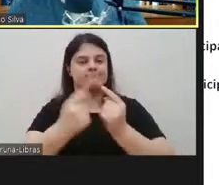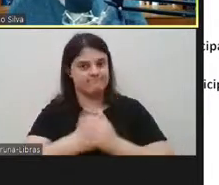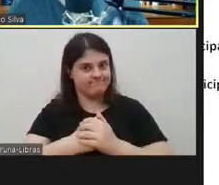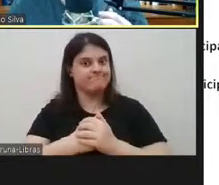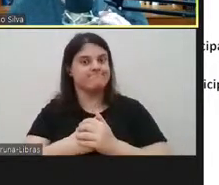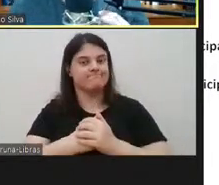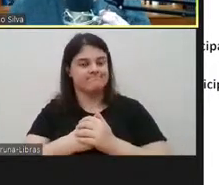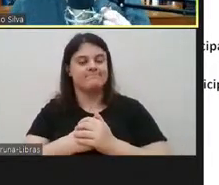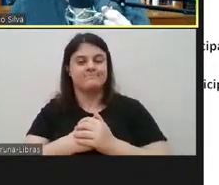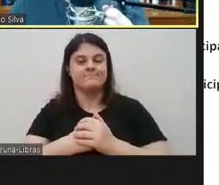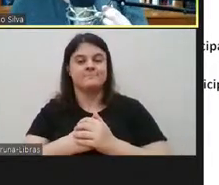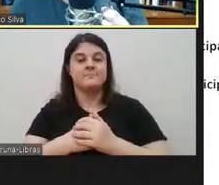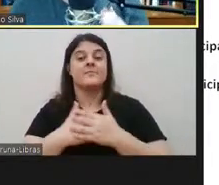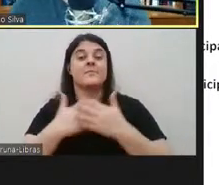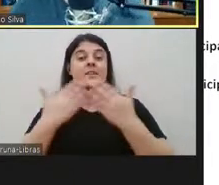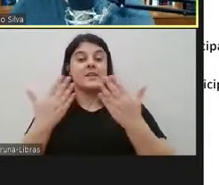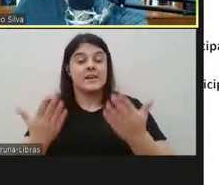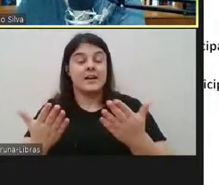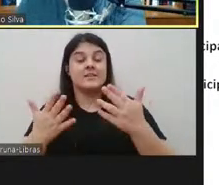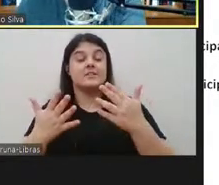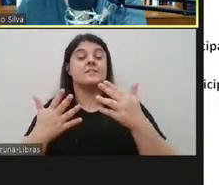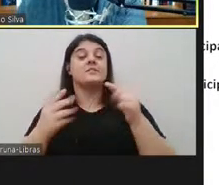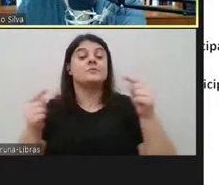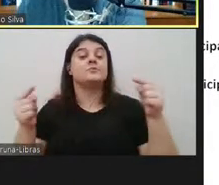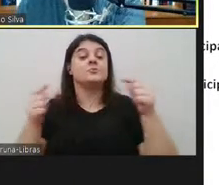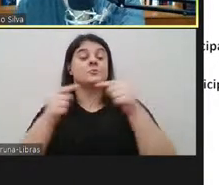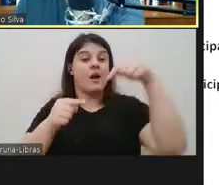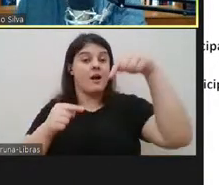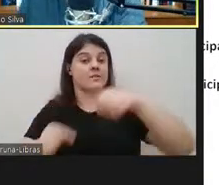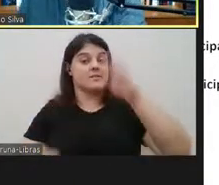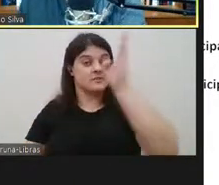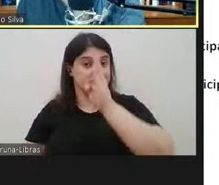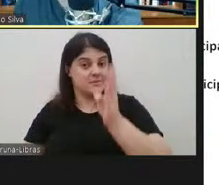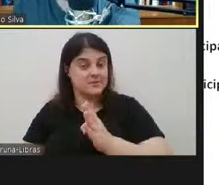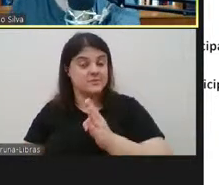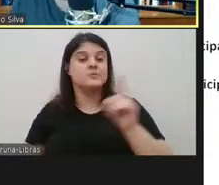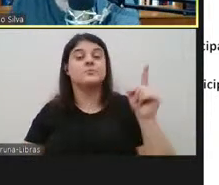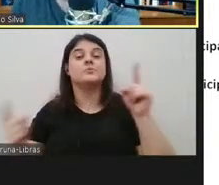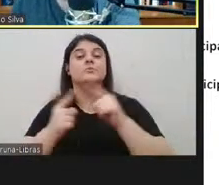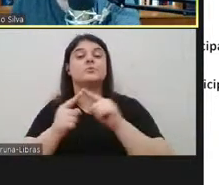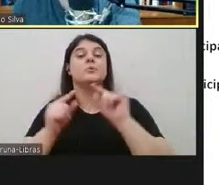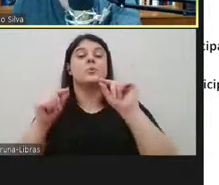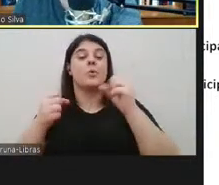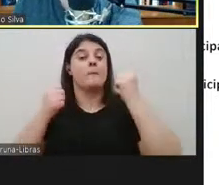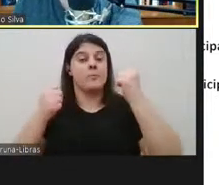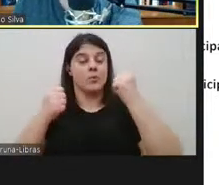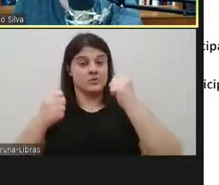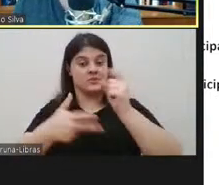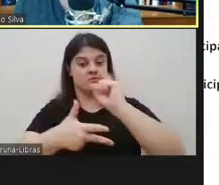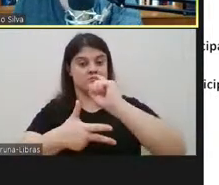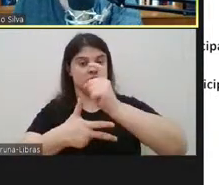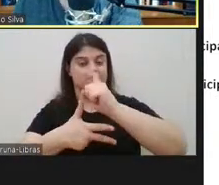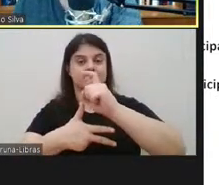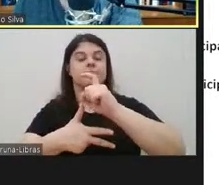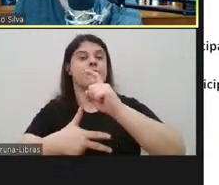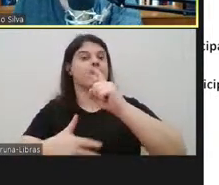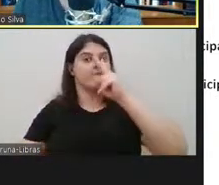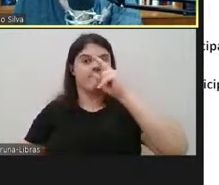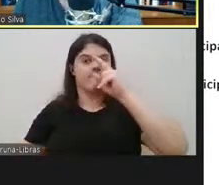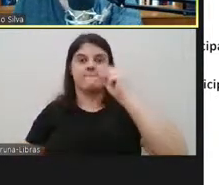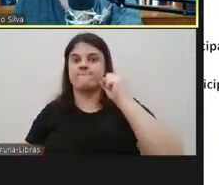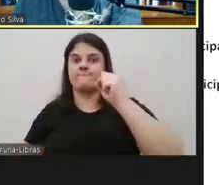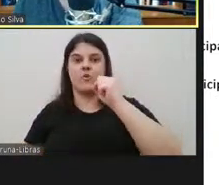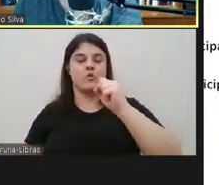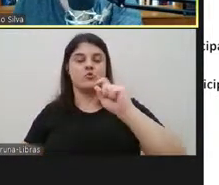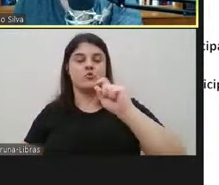Legislativo né E esse traço institucional no Brasil faz com que o poder executivo seja extremamente forte